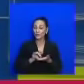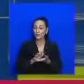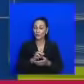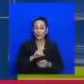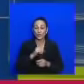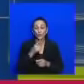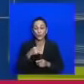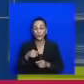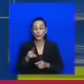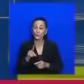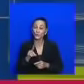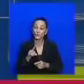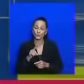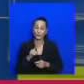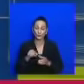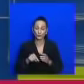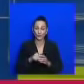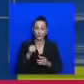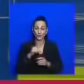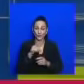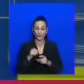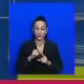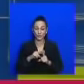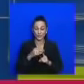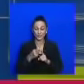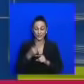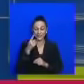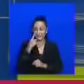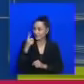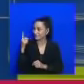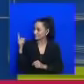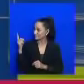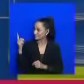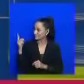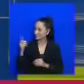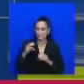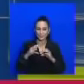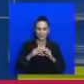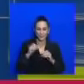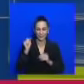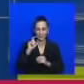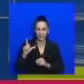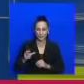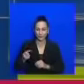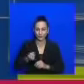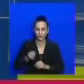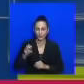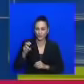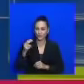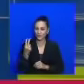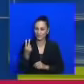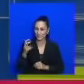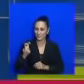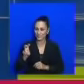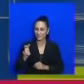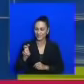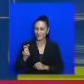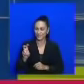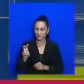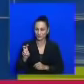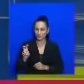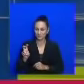O sexto e último número do primeiro sorteio da Dupla Cena está na tela. Bola azul, número 25.